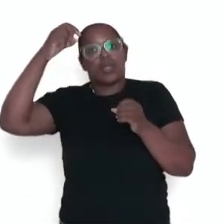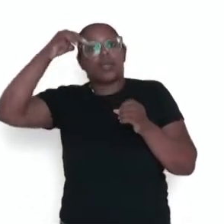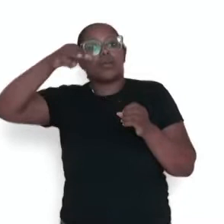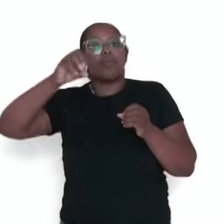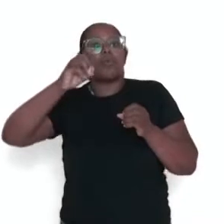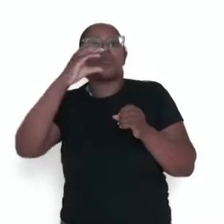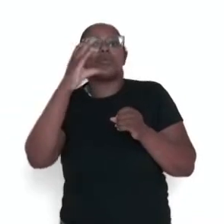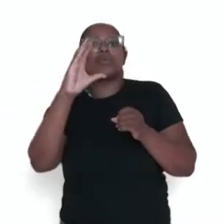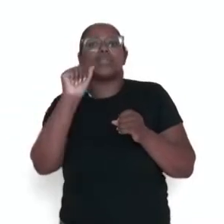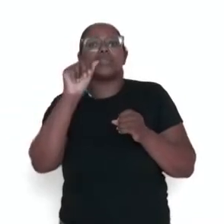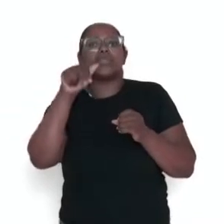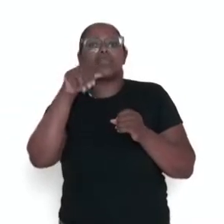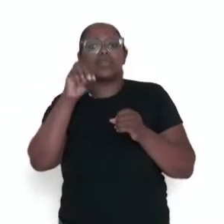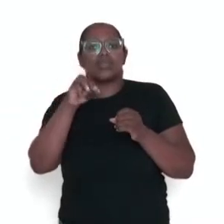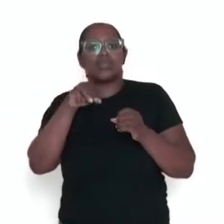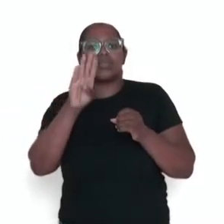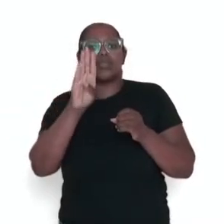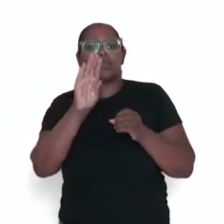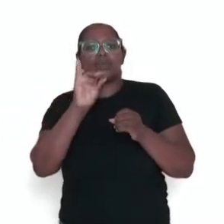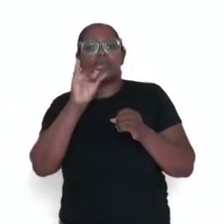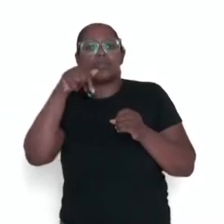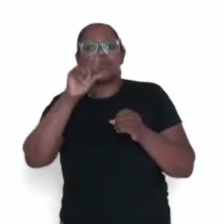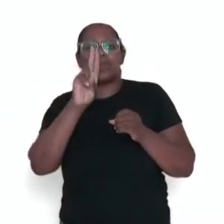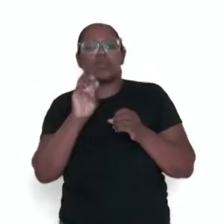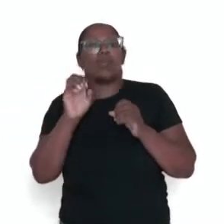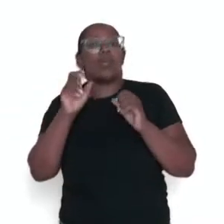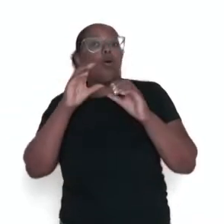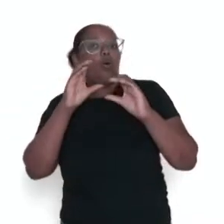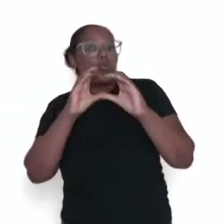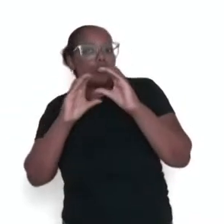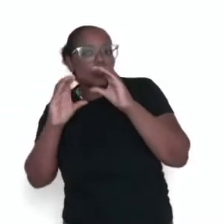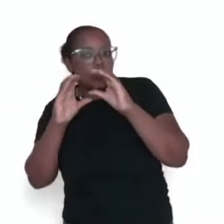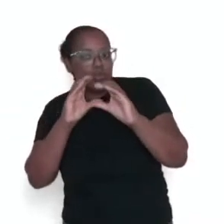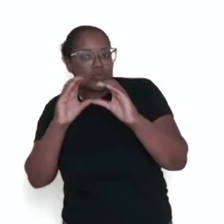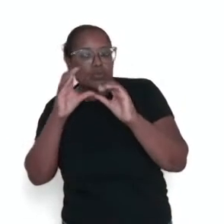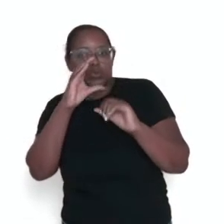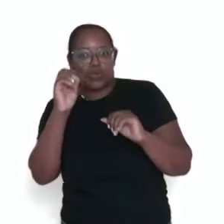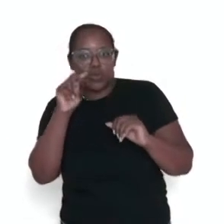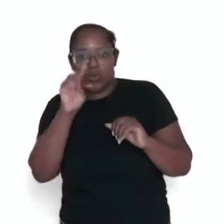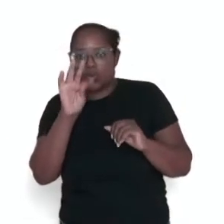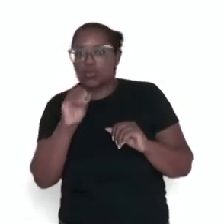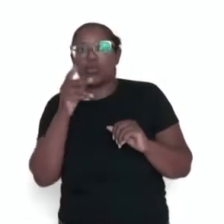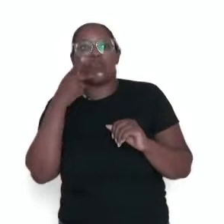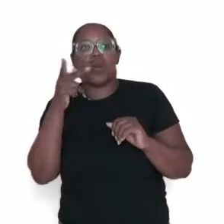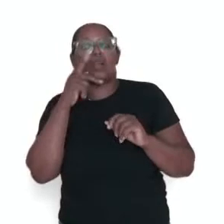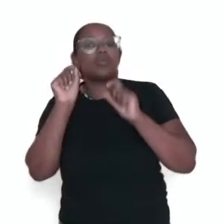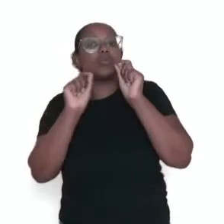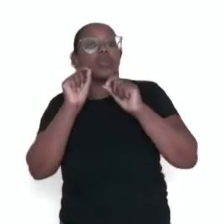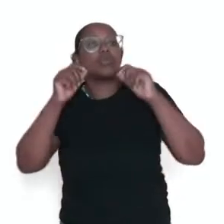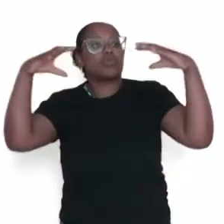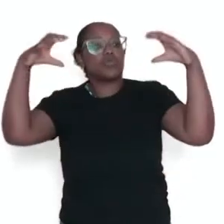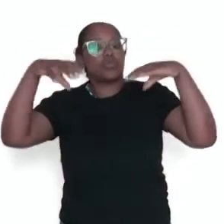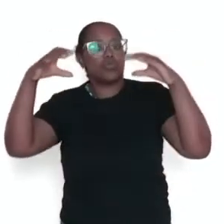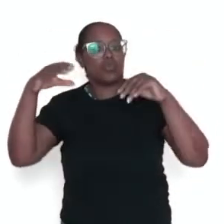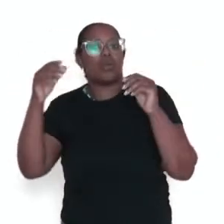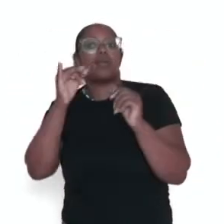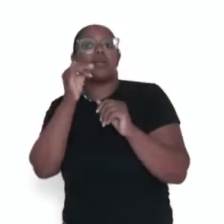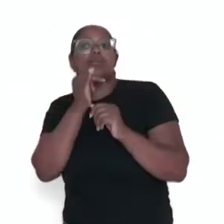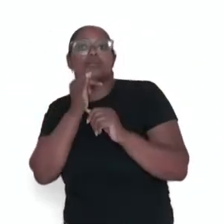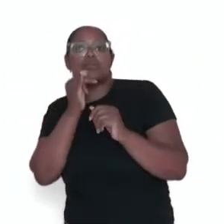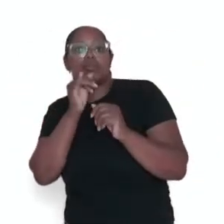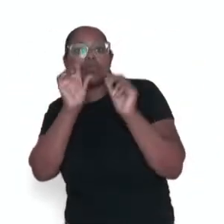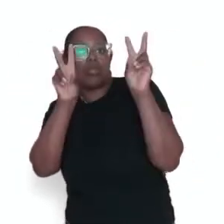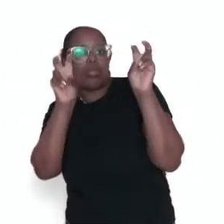advindos da guerra, uma forte estiagem. O conto chama-se Chuva a Abençoada. Estou sentado junto à